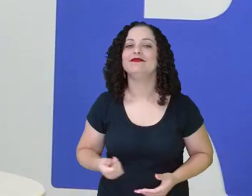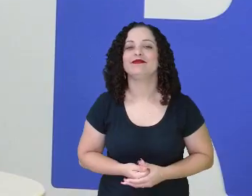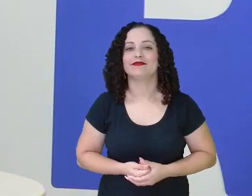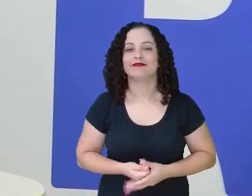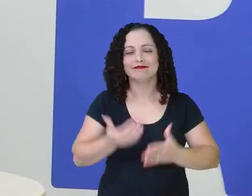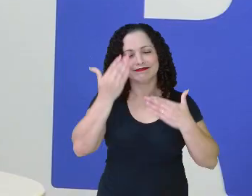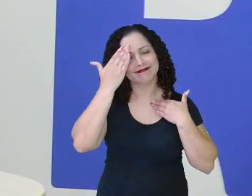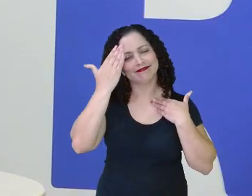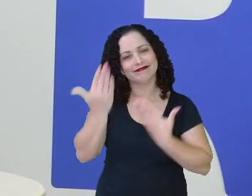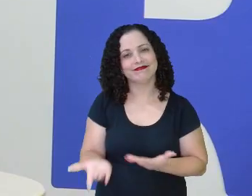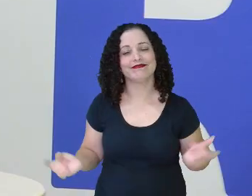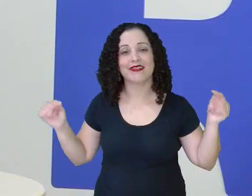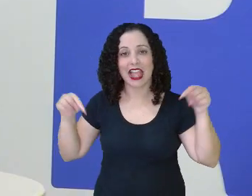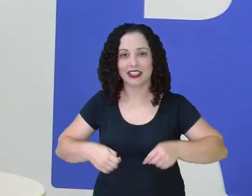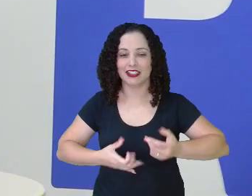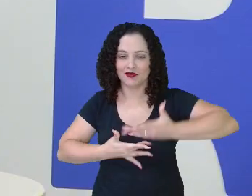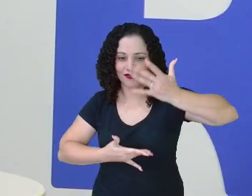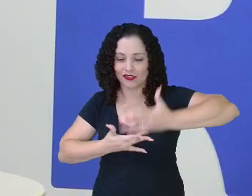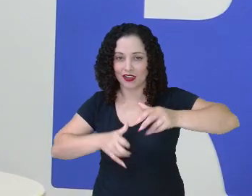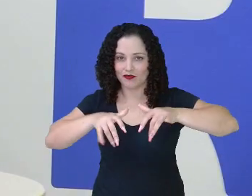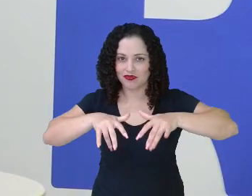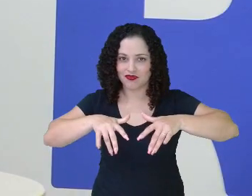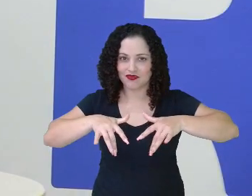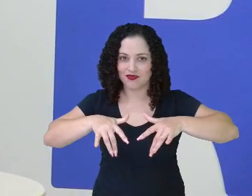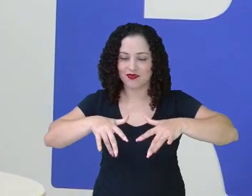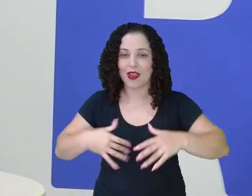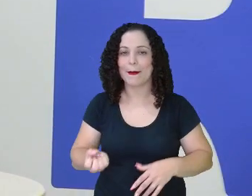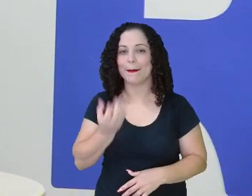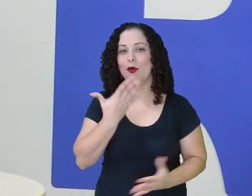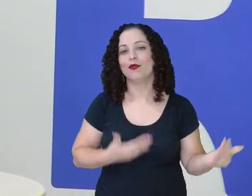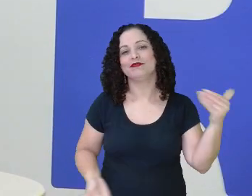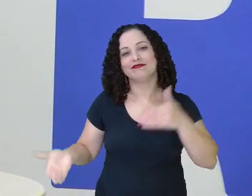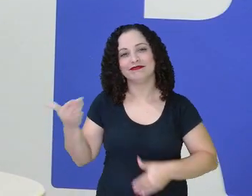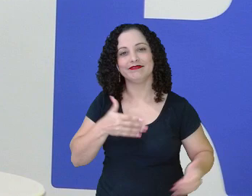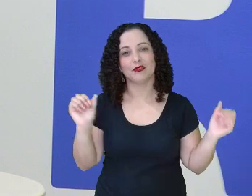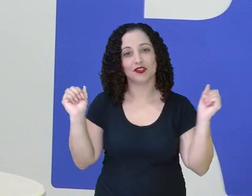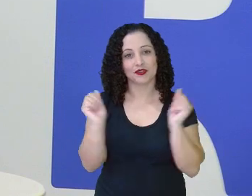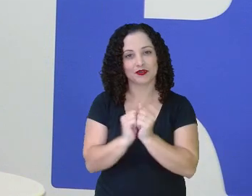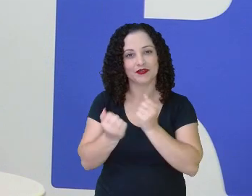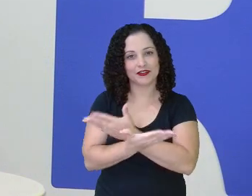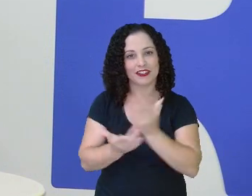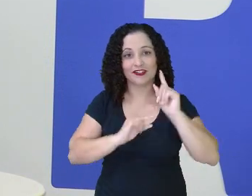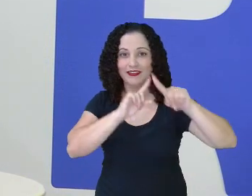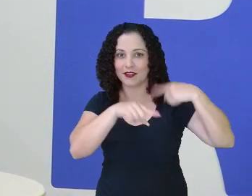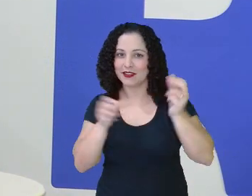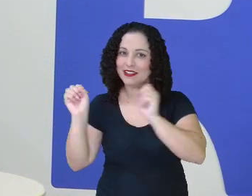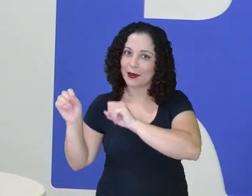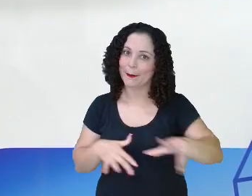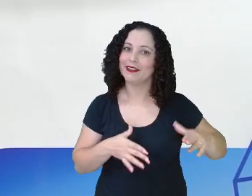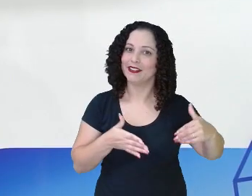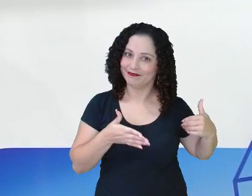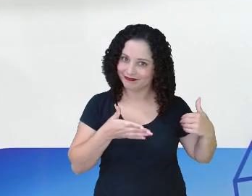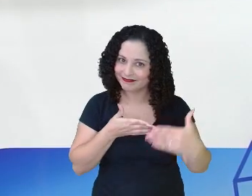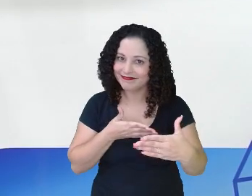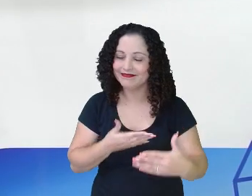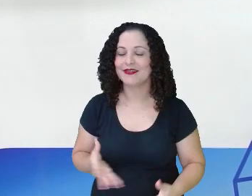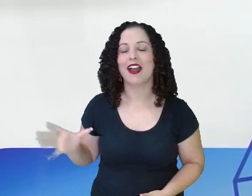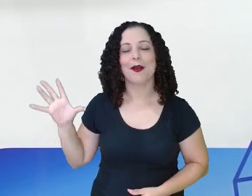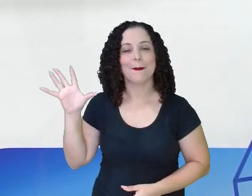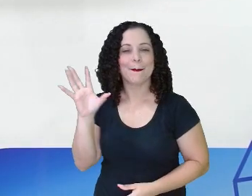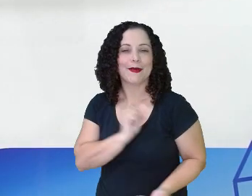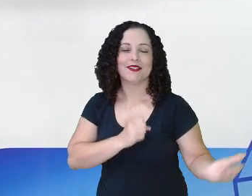que agradeço, estou aqui me despedindo deles aqui no chat. Muito bom estar com vocês. Semana que vem tem mais. É isso aí. Eu